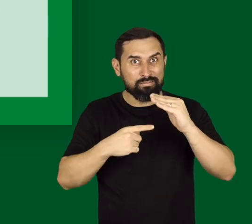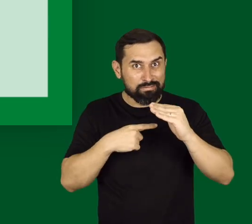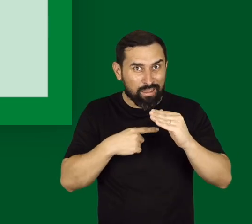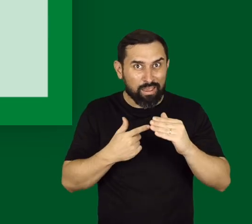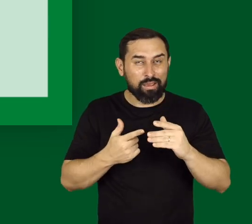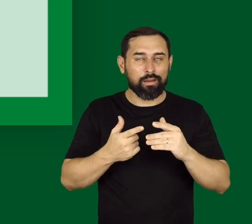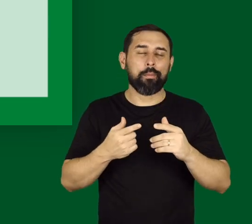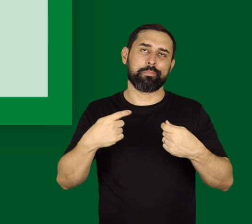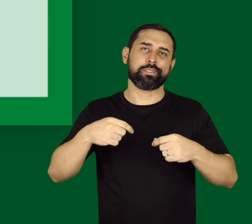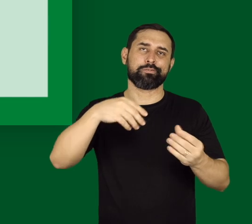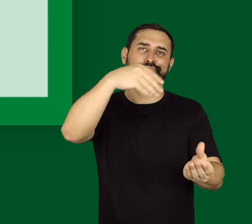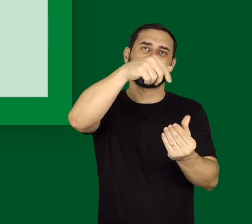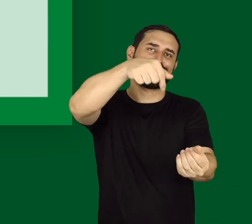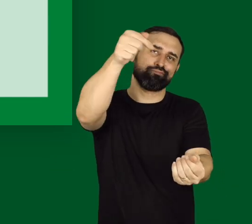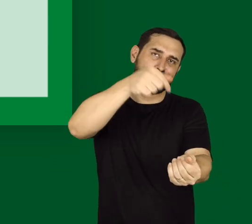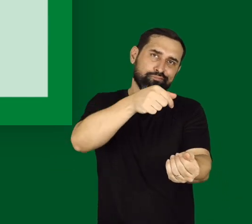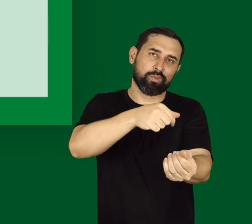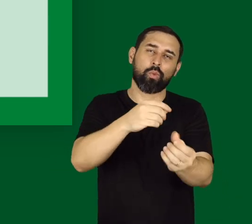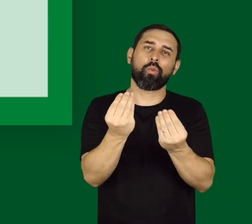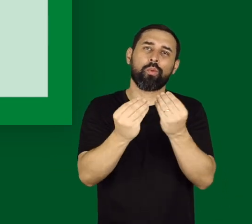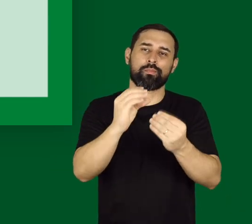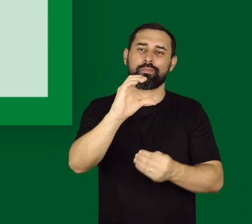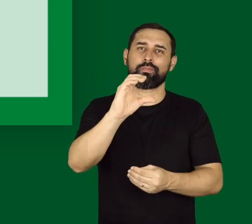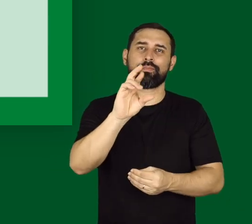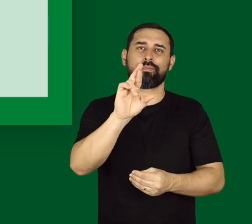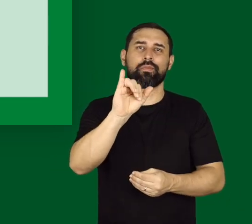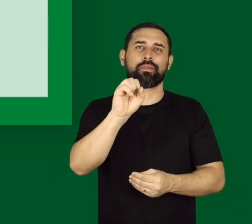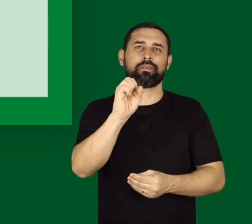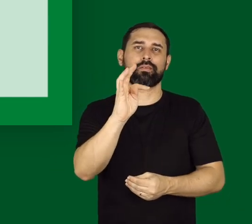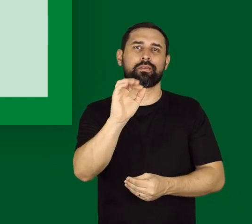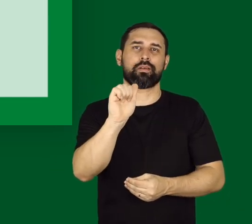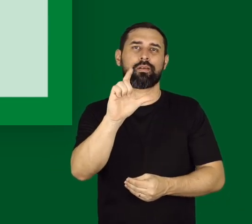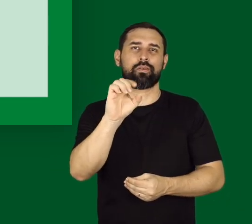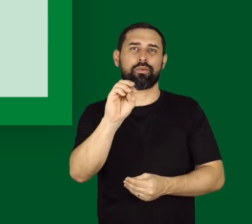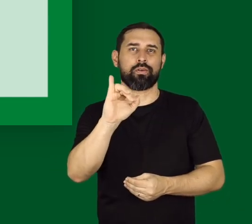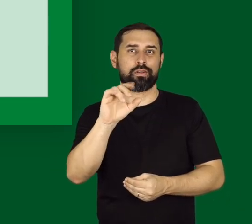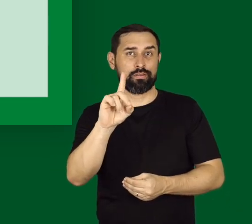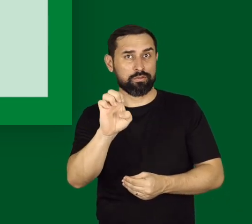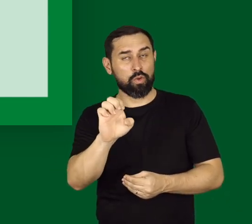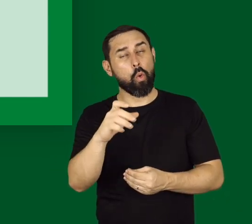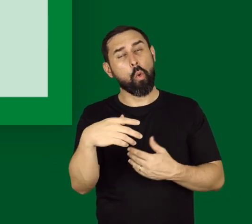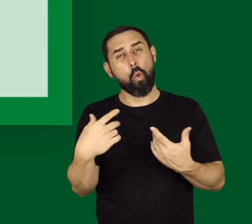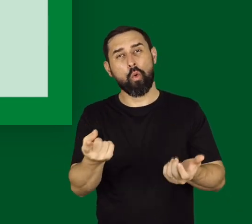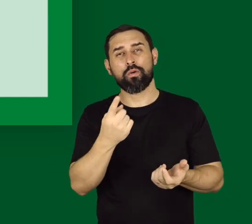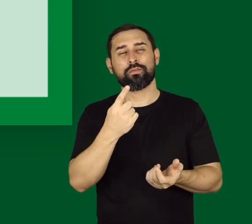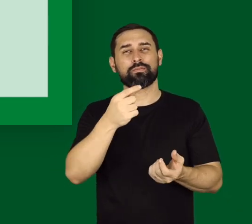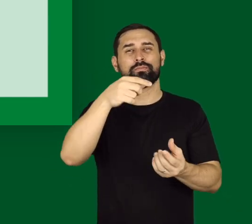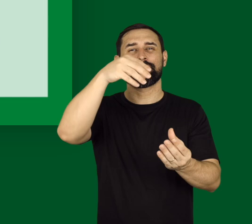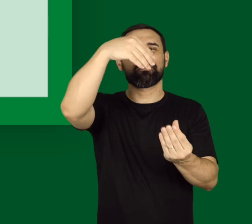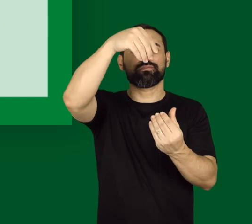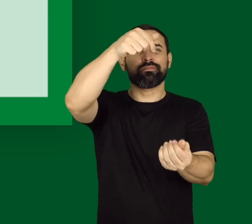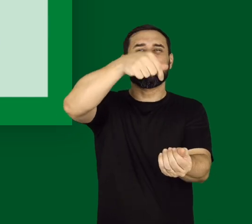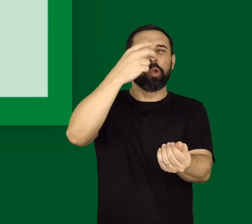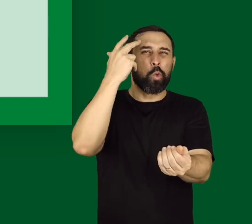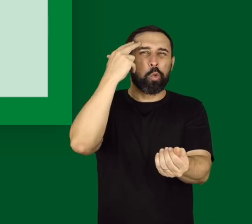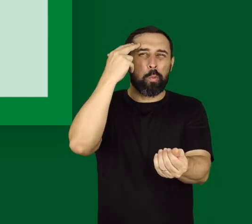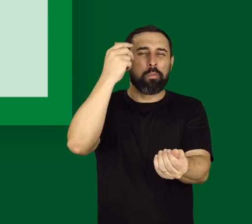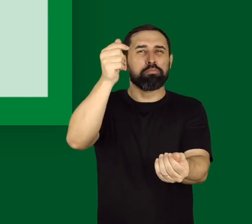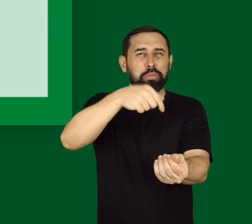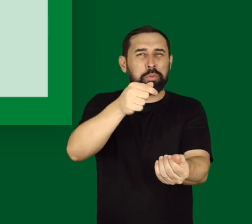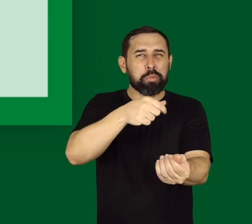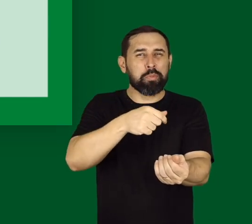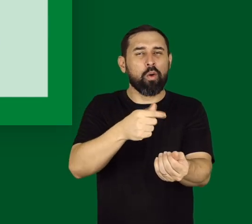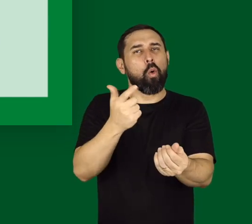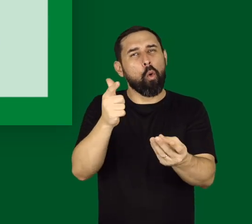arterial, que pode estar presente ou não, você vai ter que fazer expansão. A gente geralmente faz a expansão com cristalóide, soro